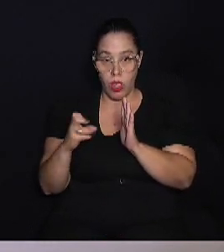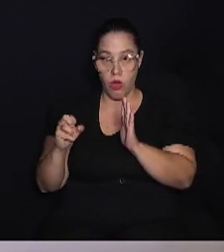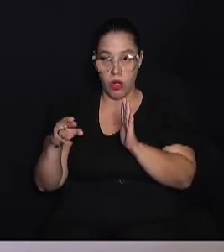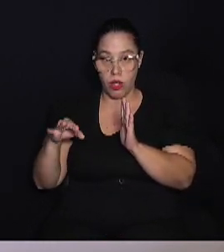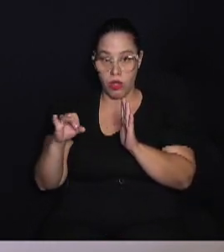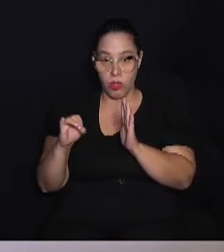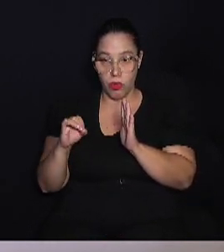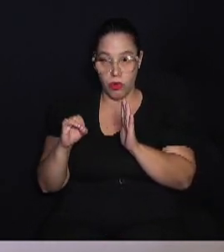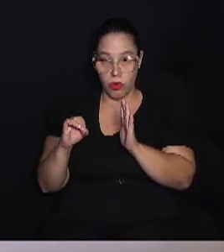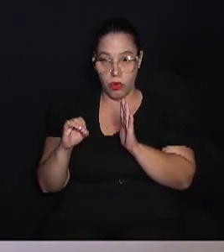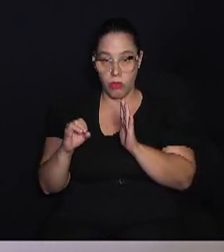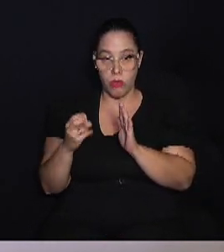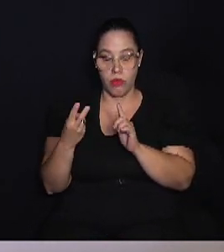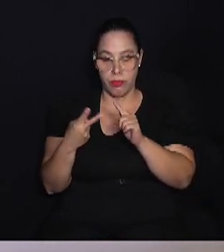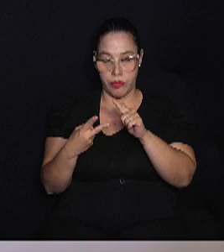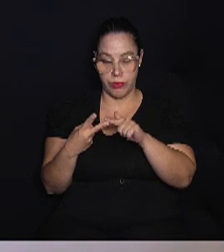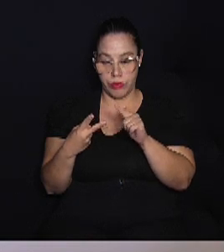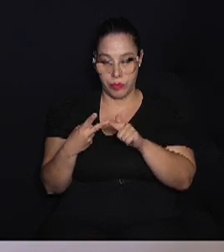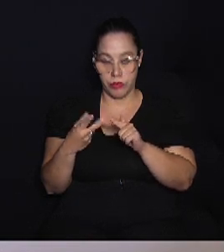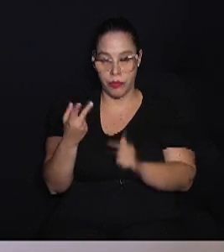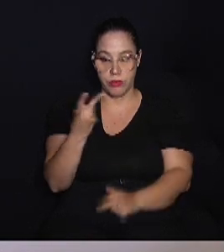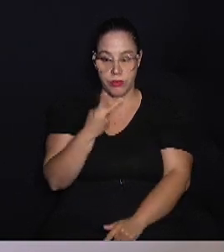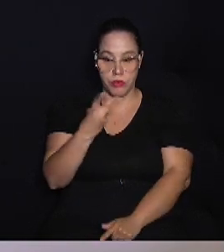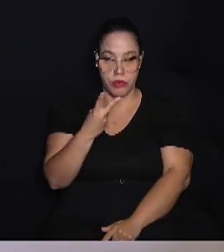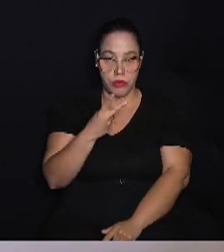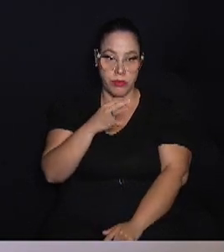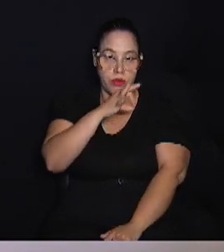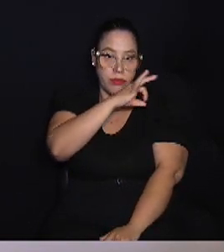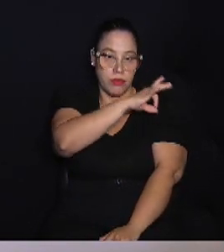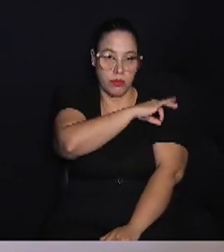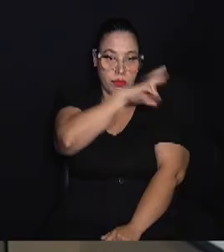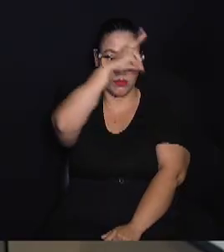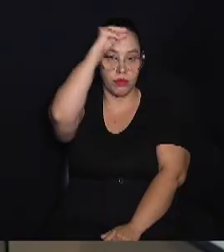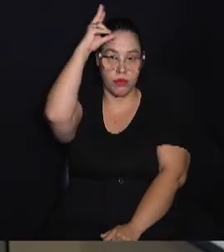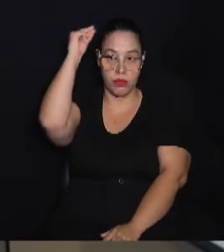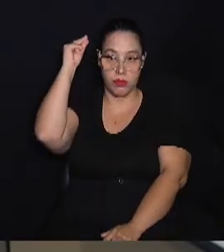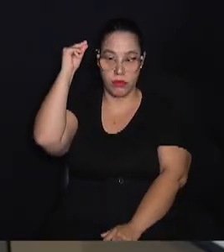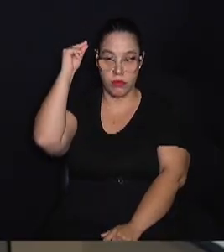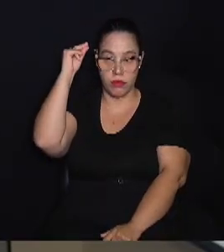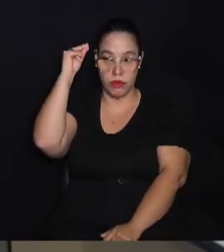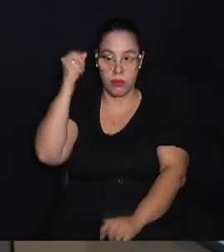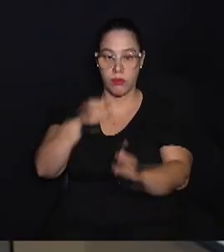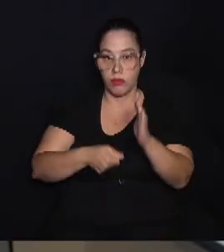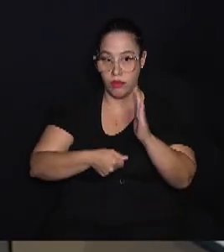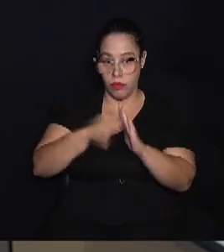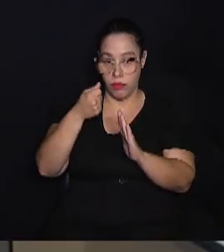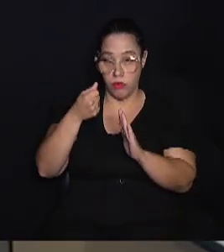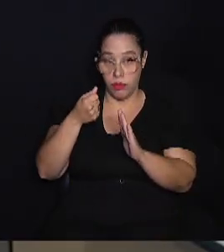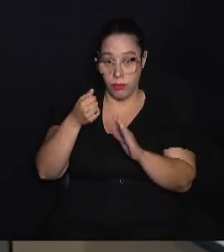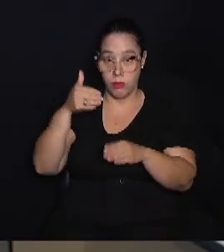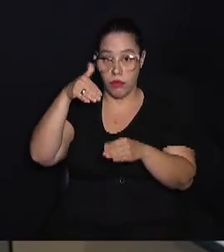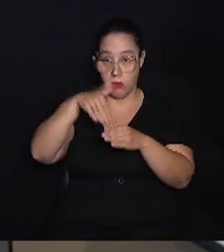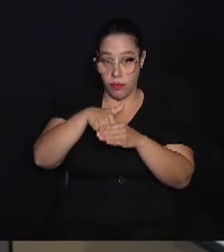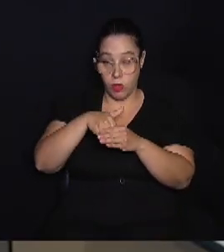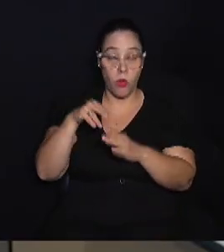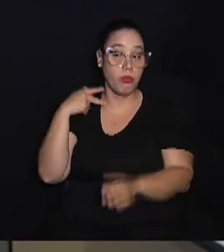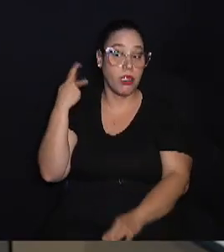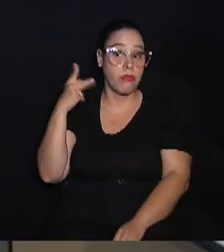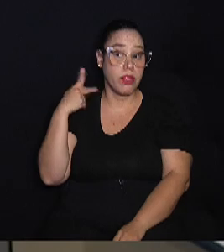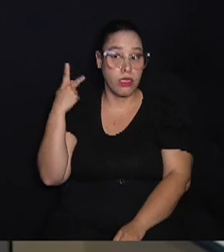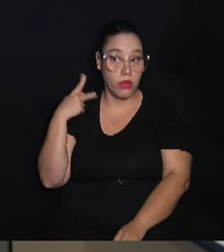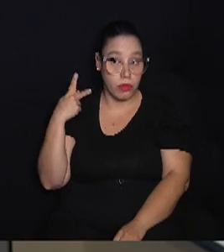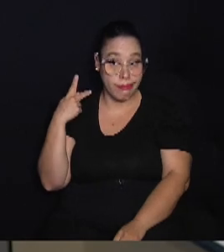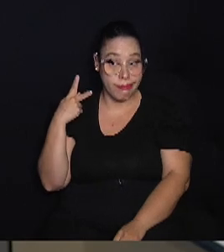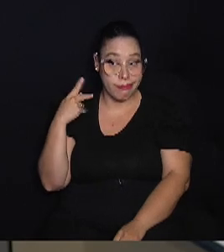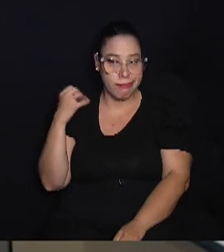ao cargo. E em seguida, os 2 números correspondentes ao cargo de prefeito. Primeiro, o eleitor ele vai votar para vereador,